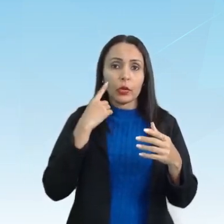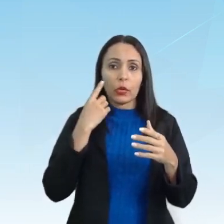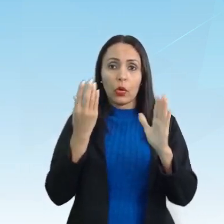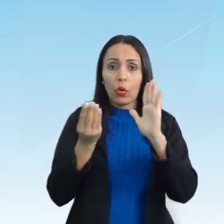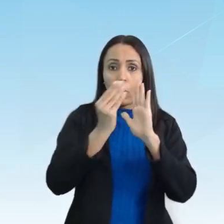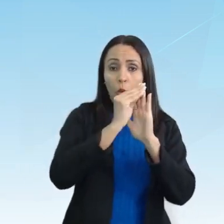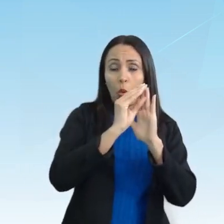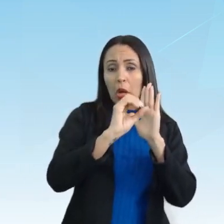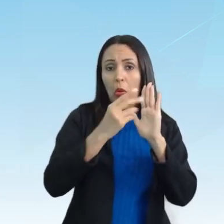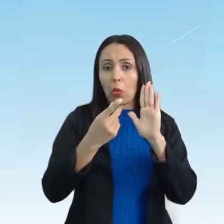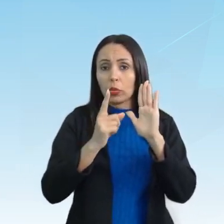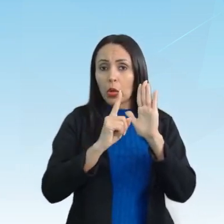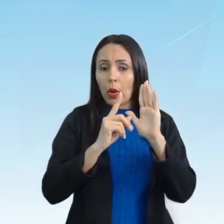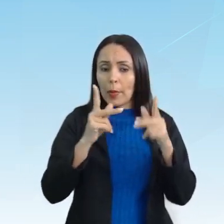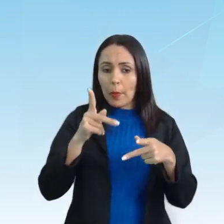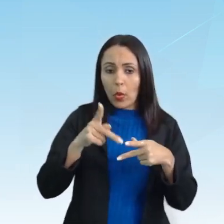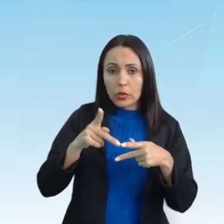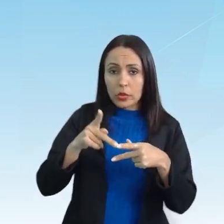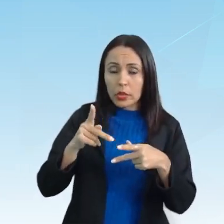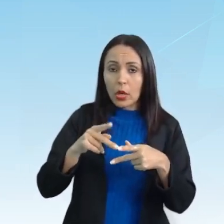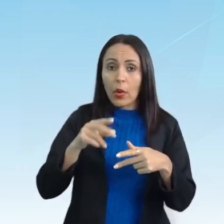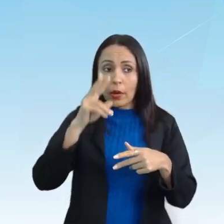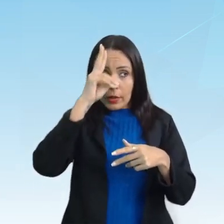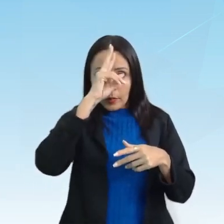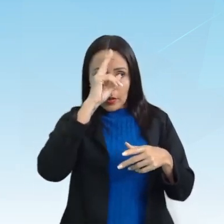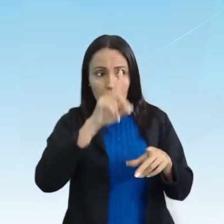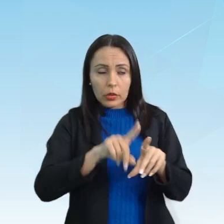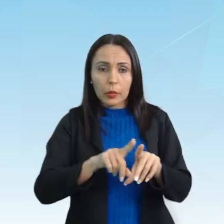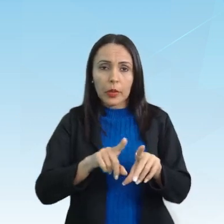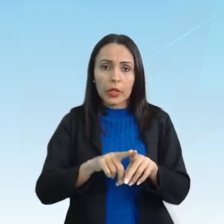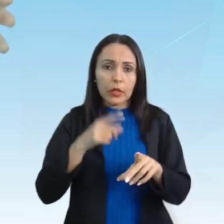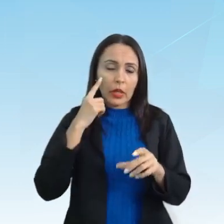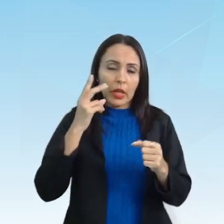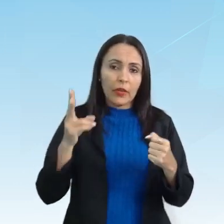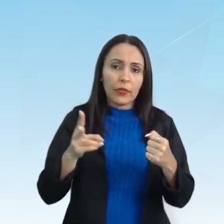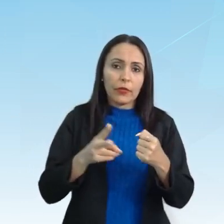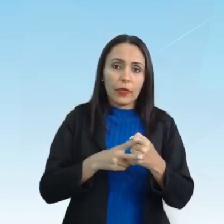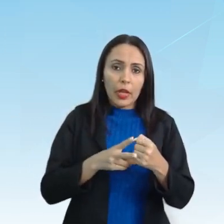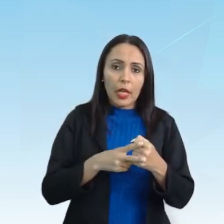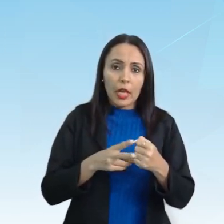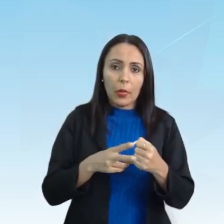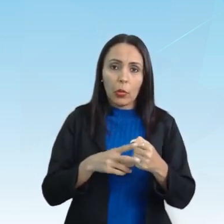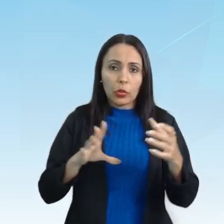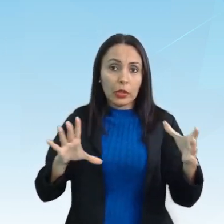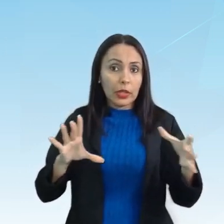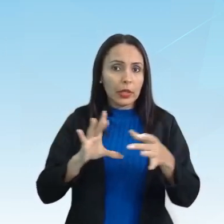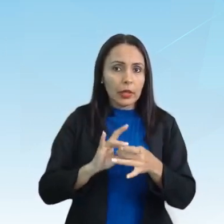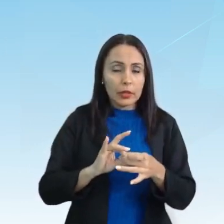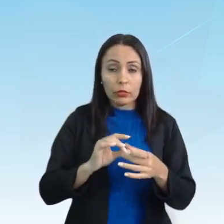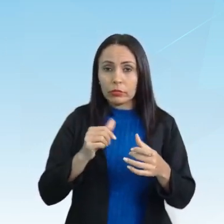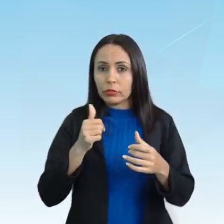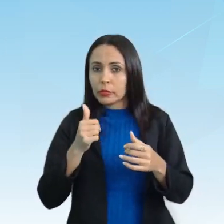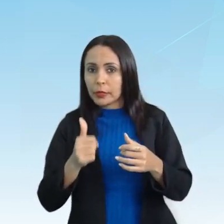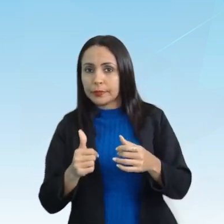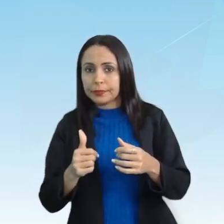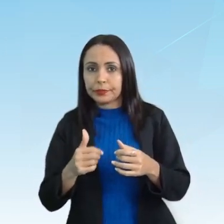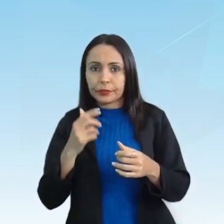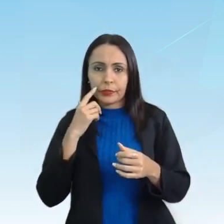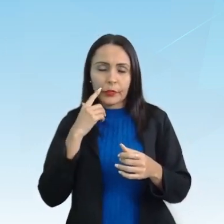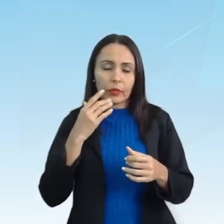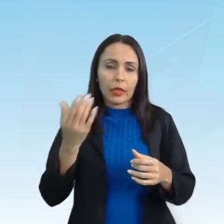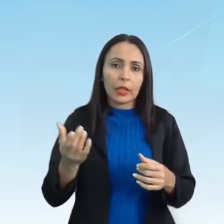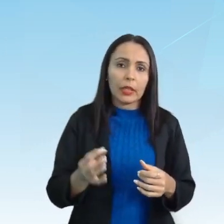emprego da preposição. E lembrar também que nós veremos os verbos de ligação, certo? Quando a gente fala de transitivo